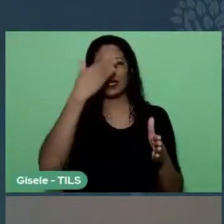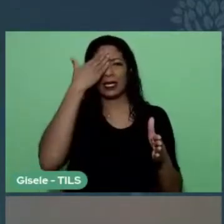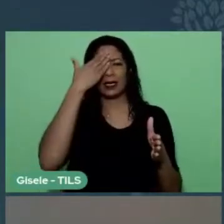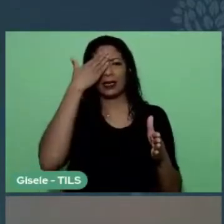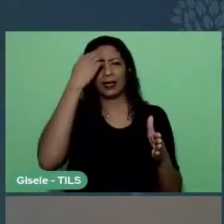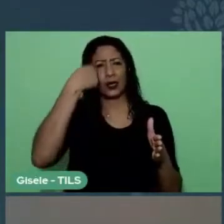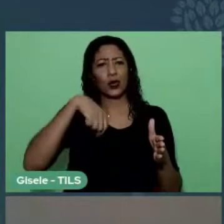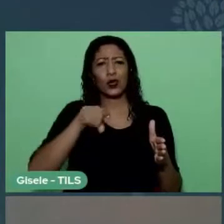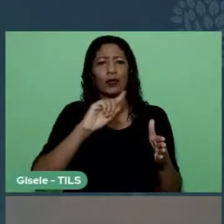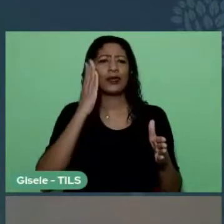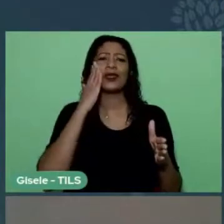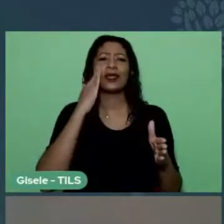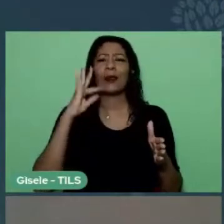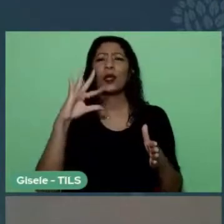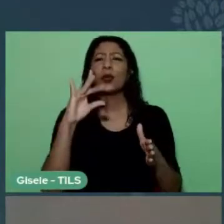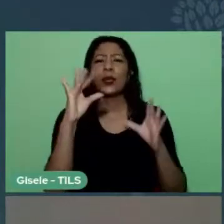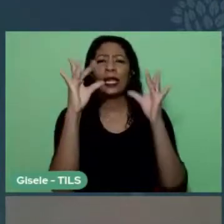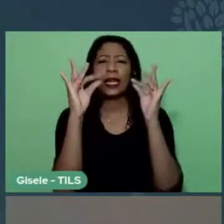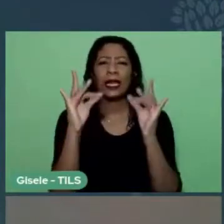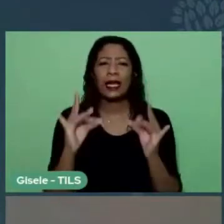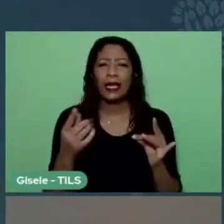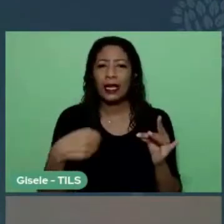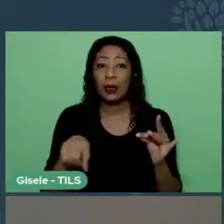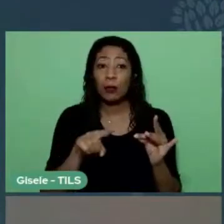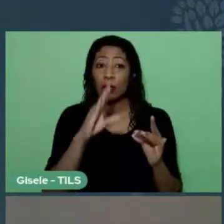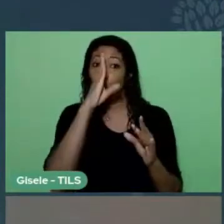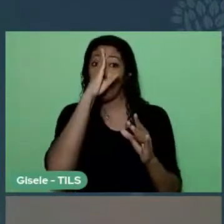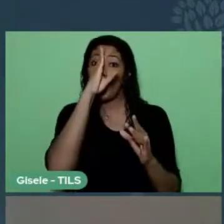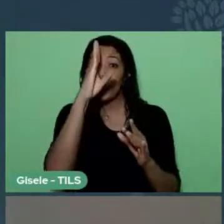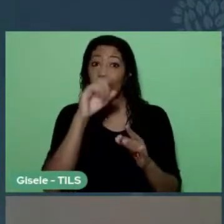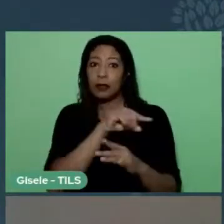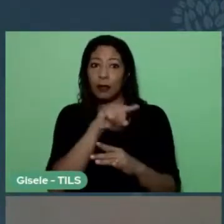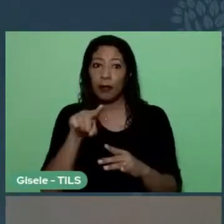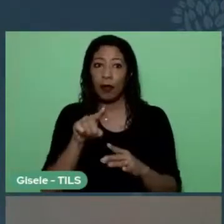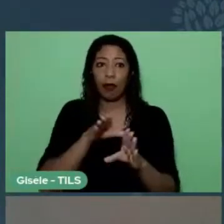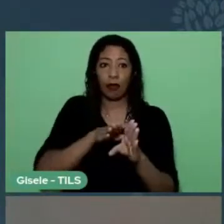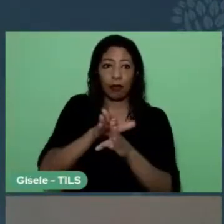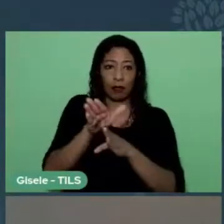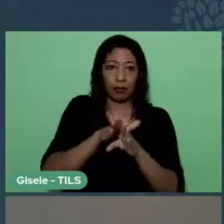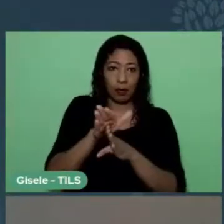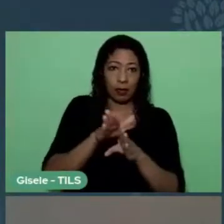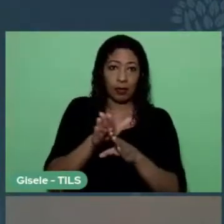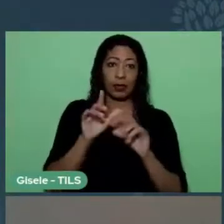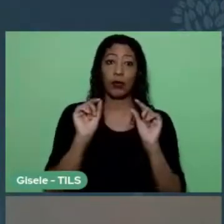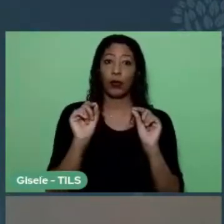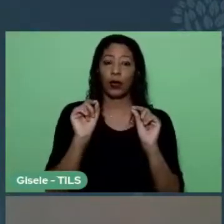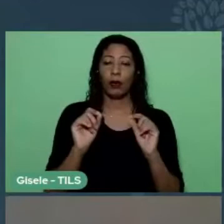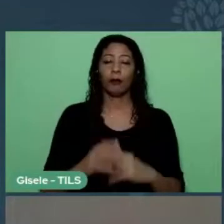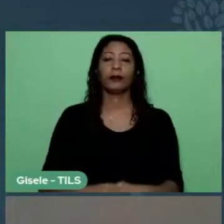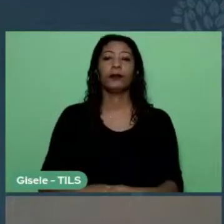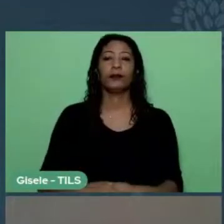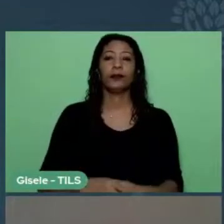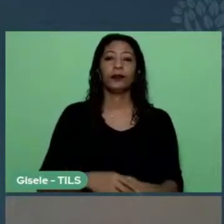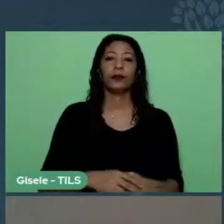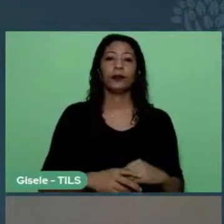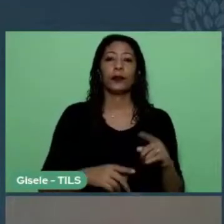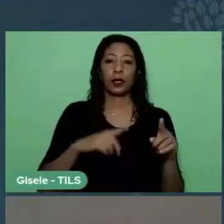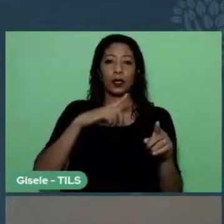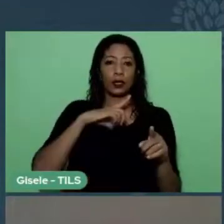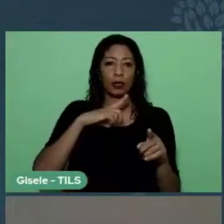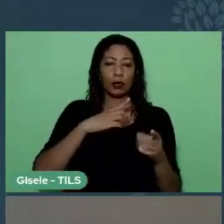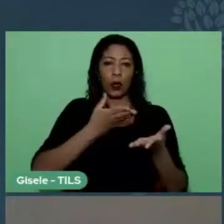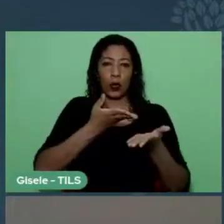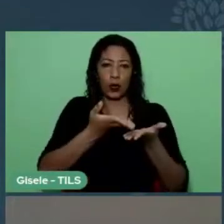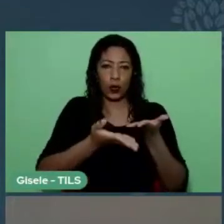isso aqui com detalhe. A mensagem principal aqui dessas orientações que a gente faz é, vejam, a gente tem esse tipo de